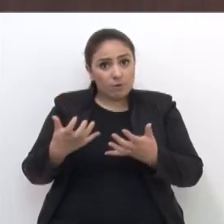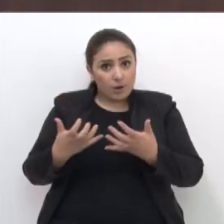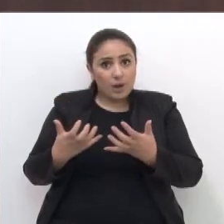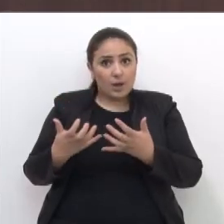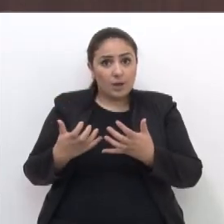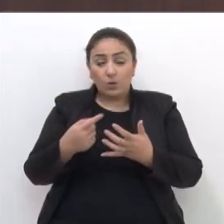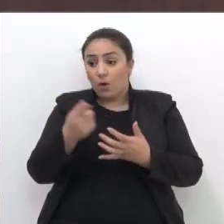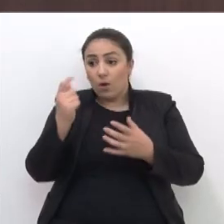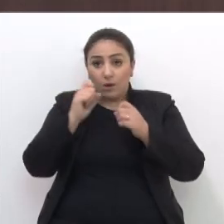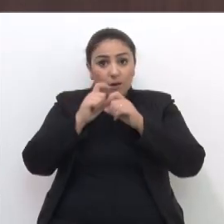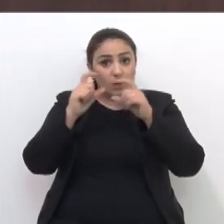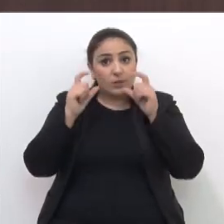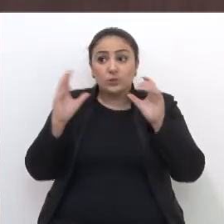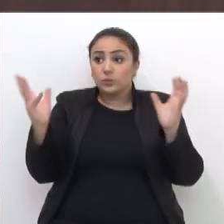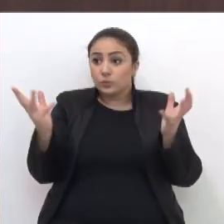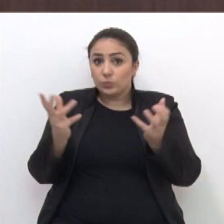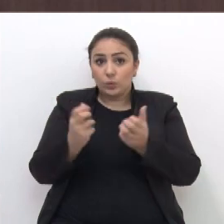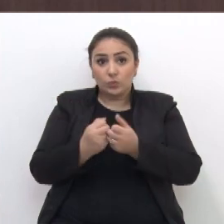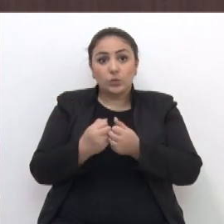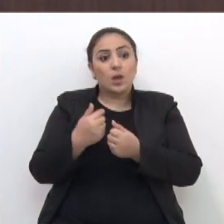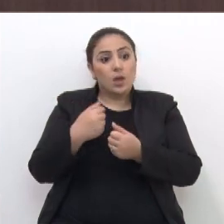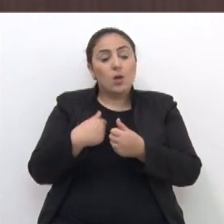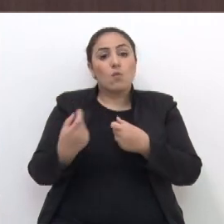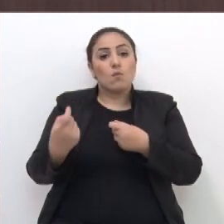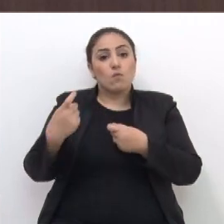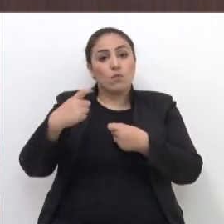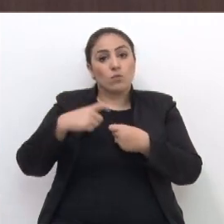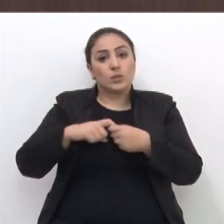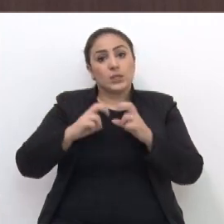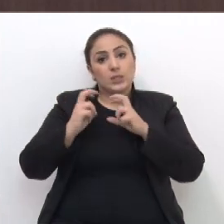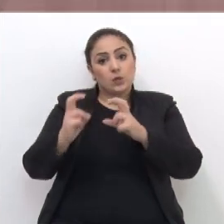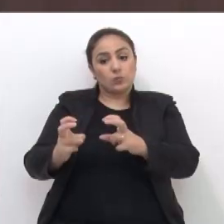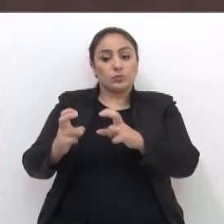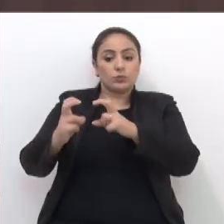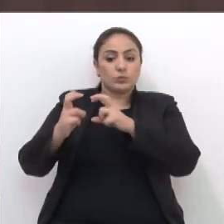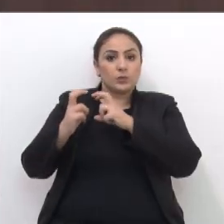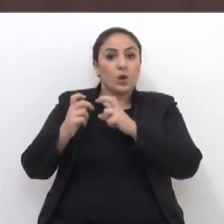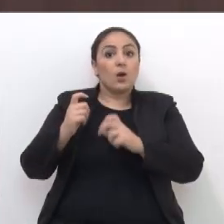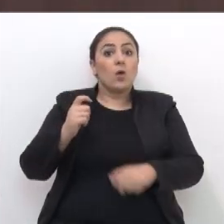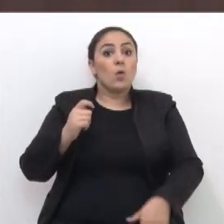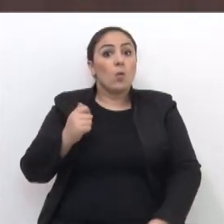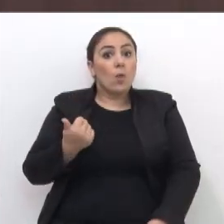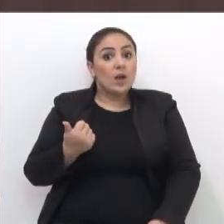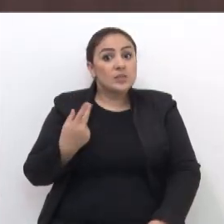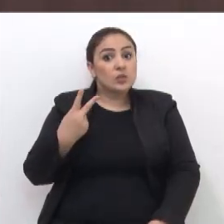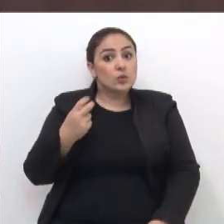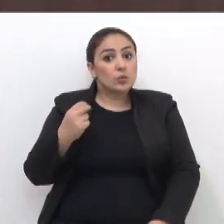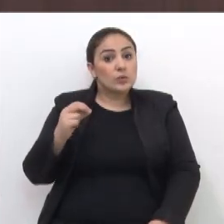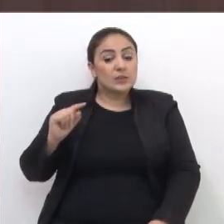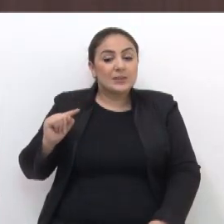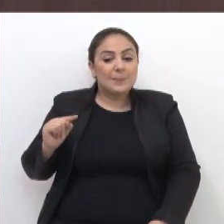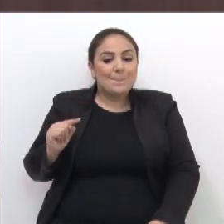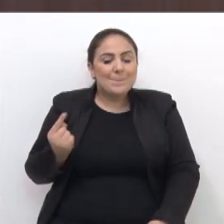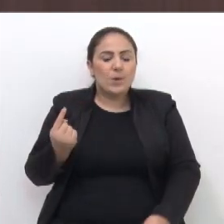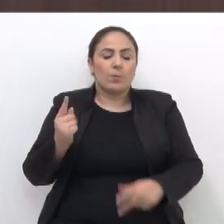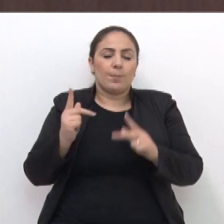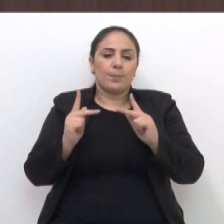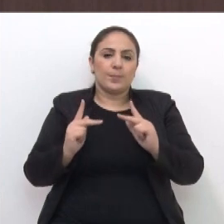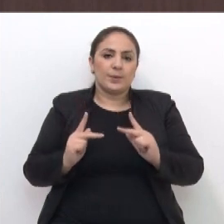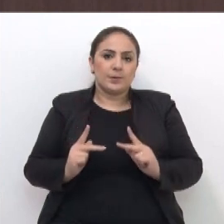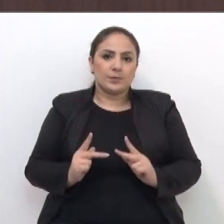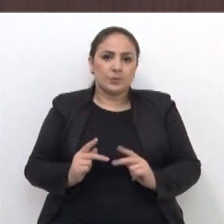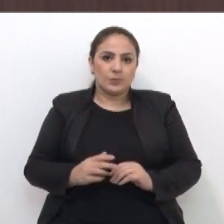quero alertar, eu voltei de ônibus, quase 200 mil pessoas,